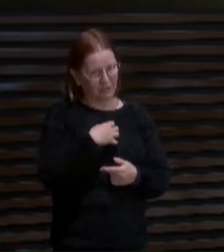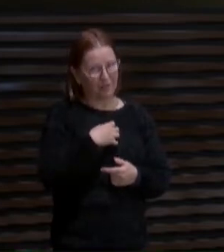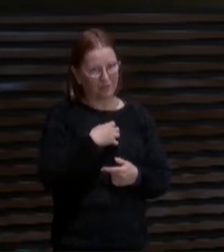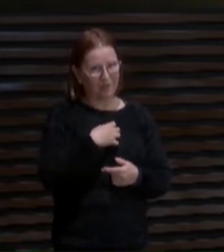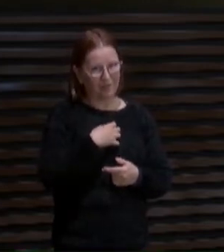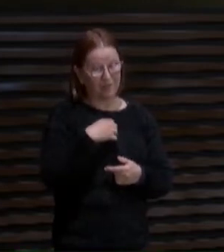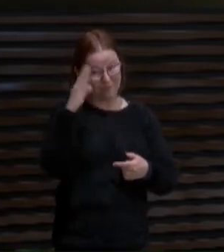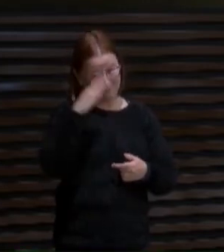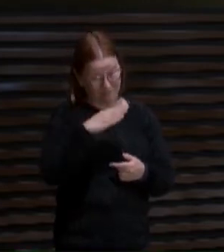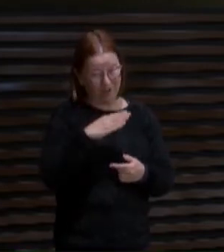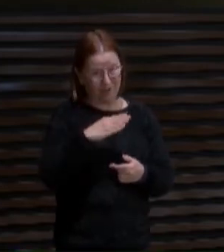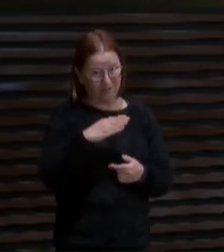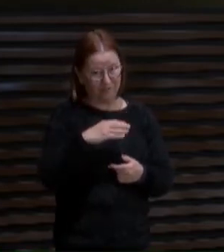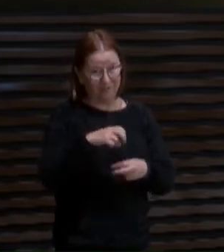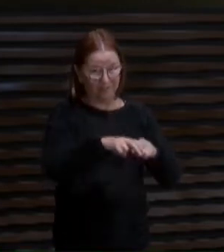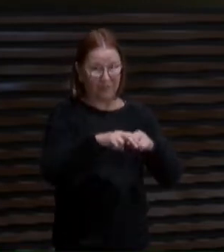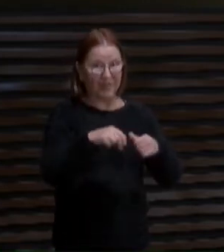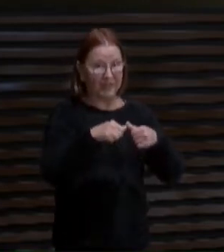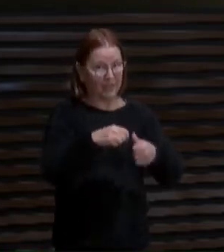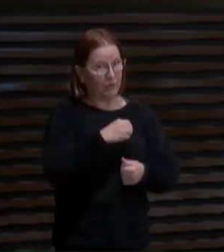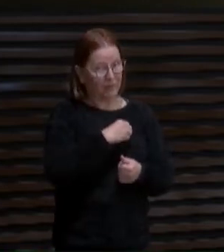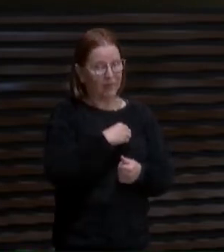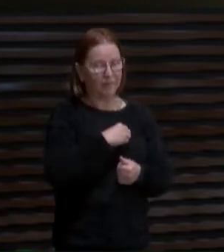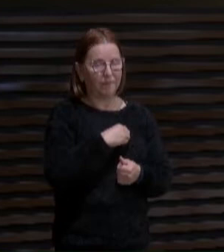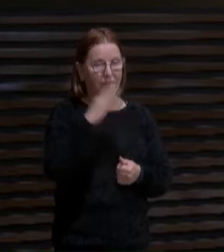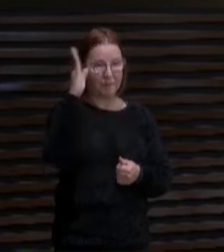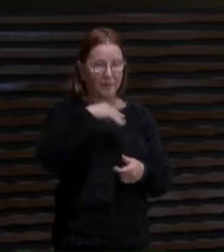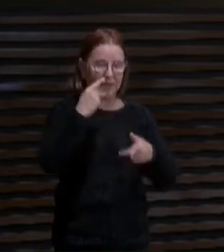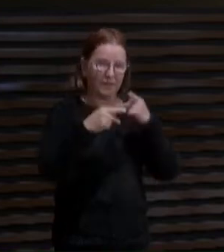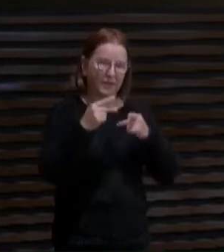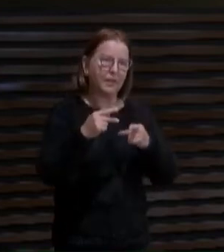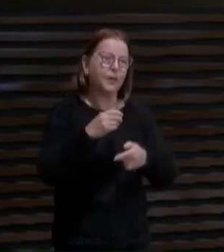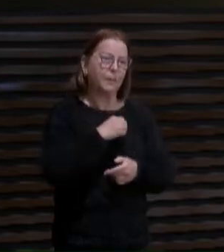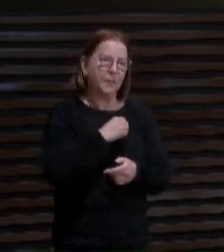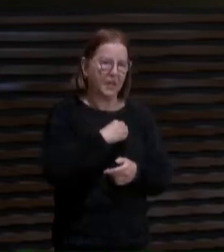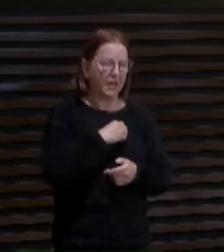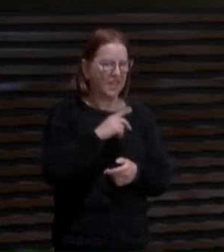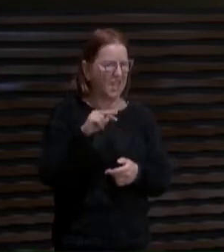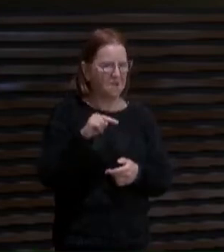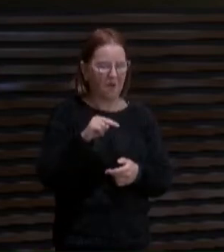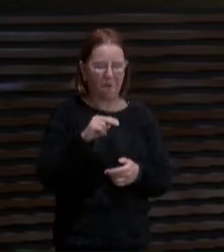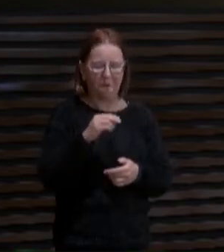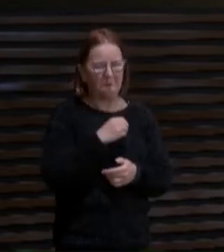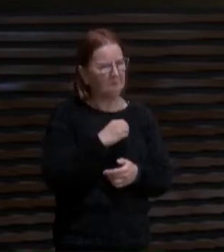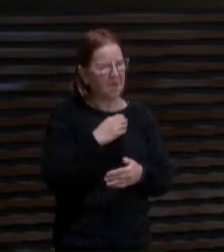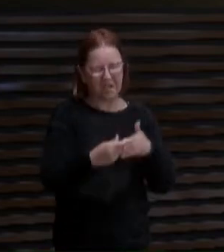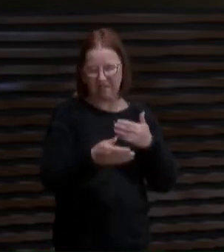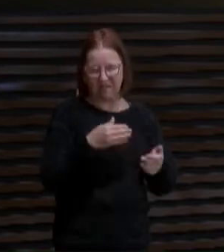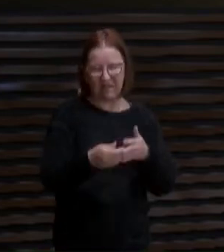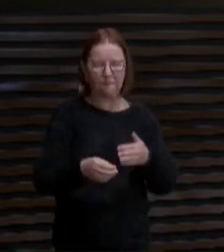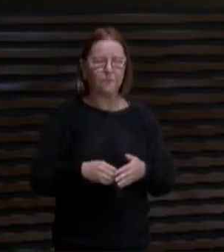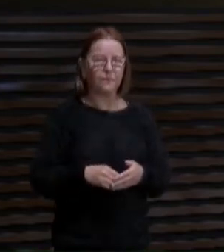a maledicência é um pecado como qualquer outro pecado eu sei que quando você e eu Lemos